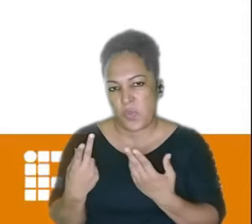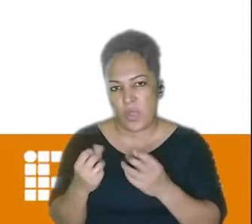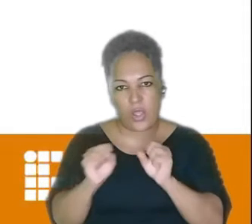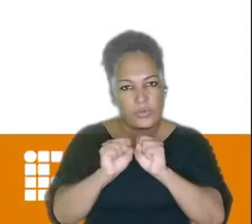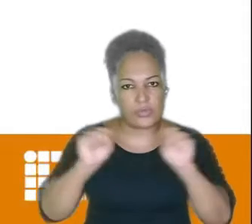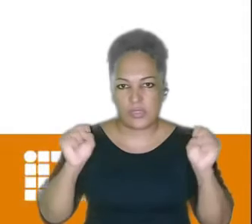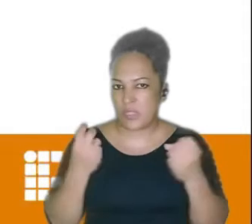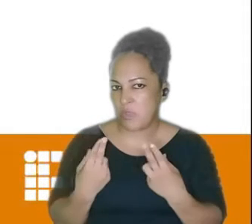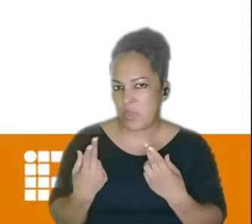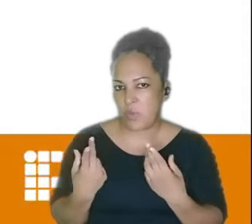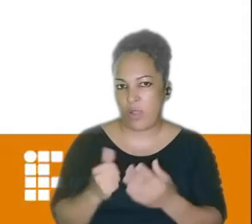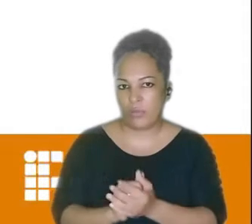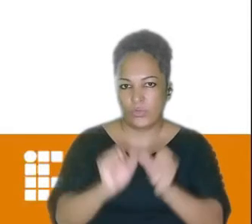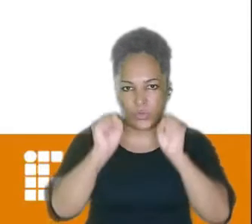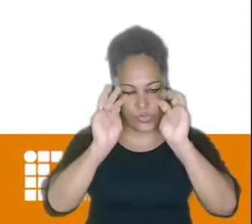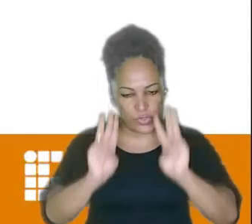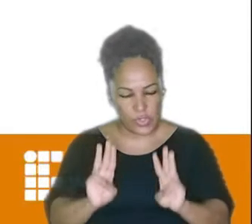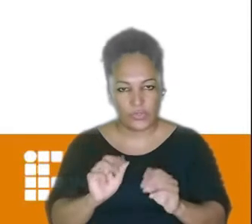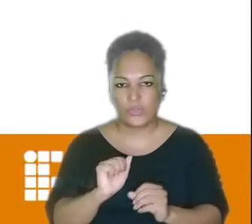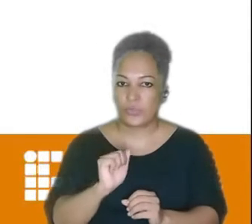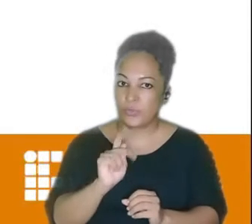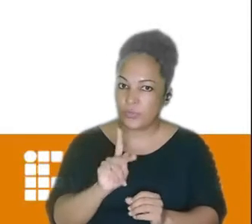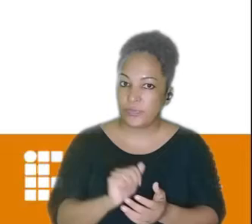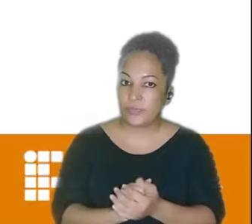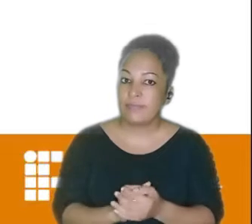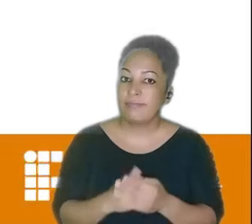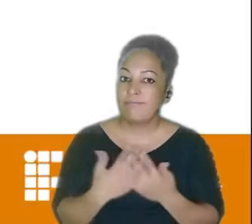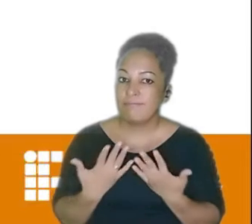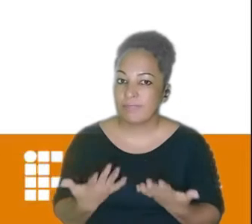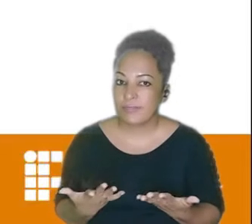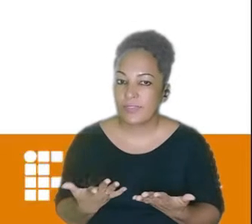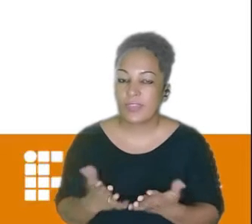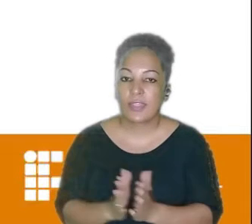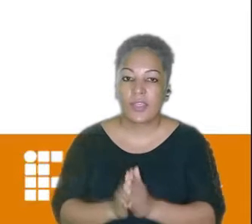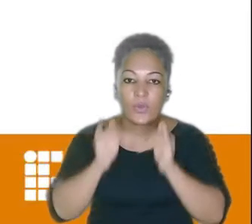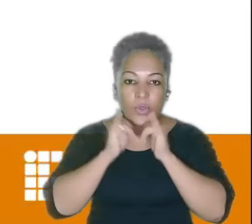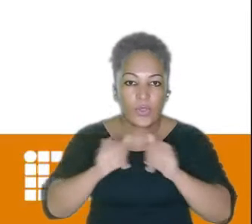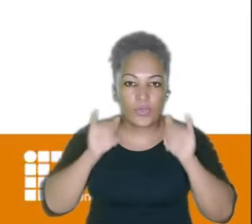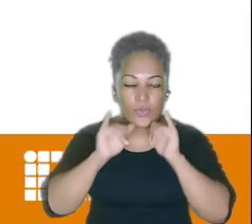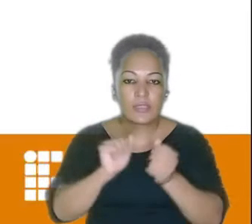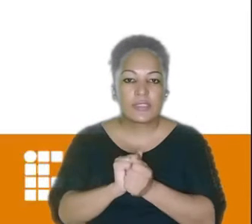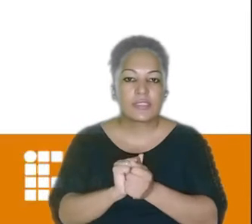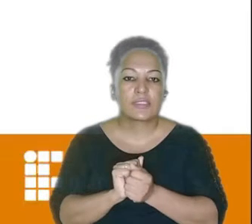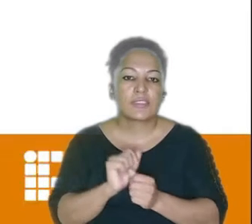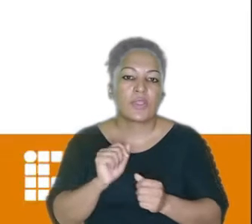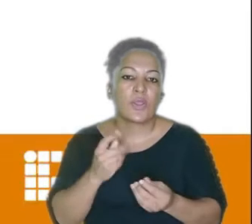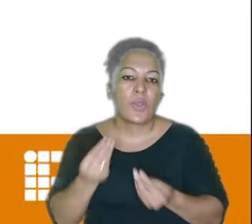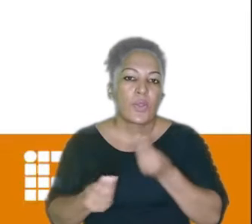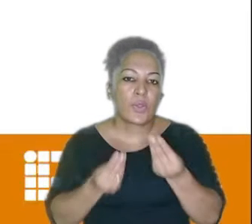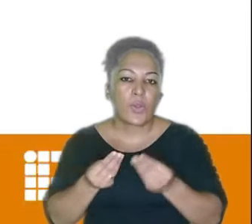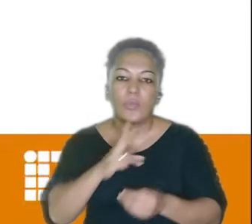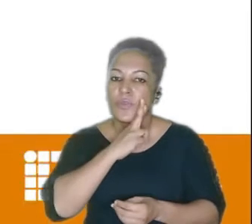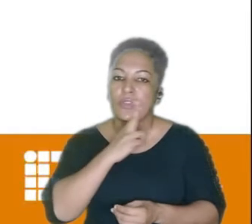Mega Popular, na Super Top Popular, tá? O domínio da informação, o tipo de informação que gira em